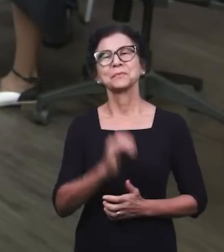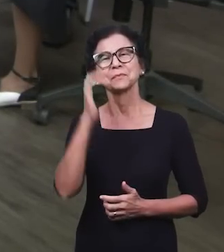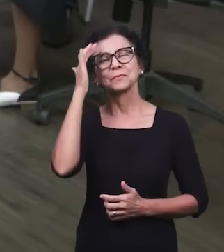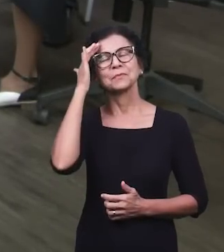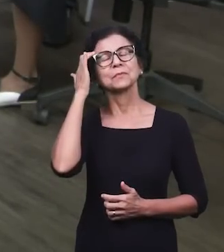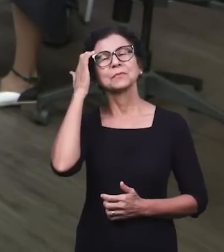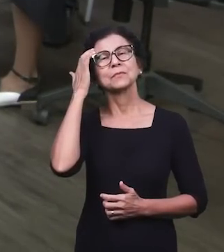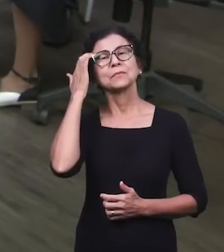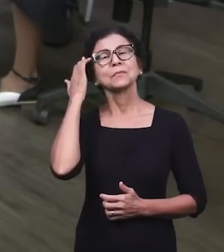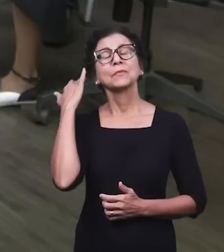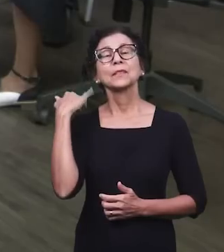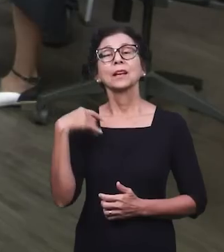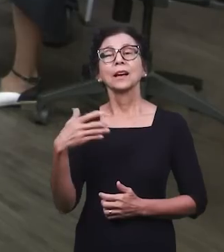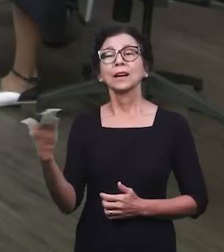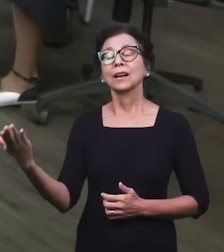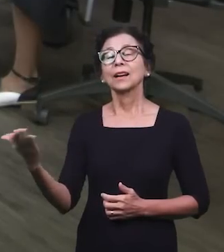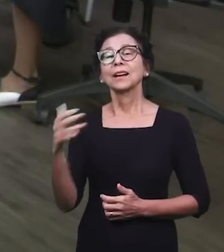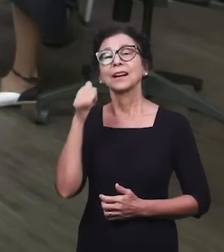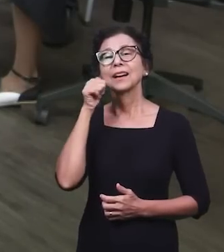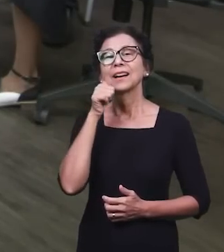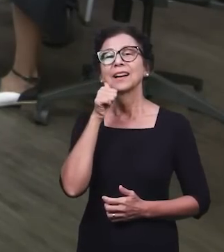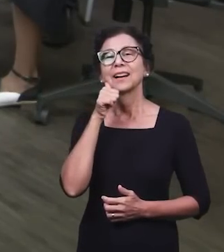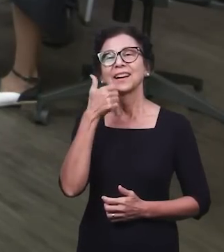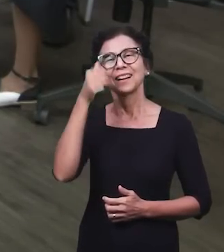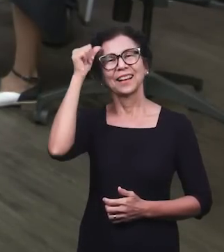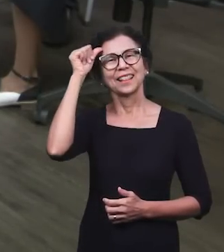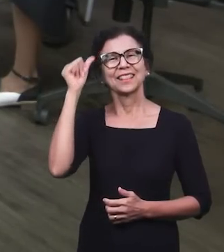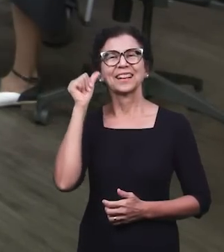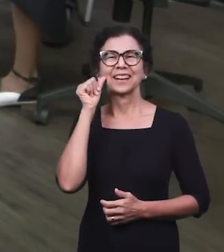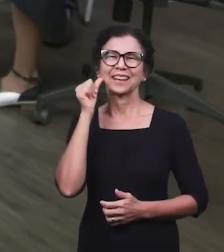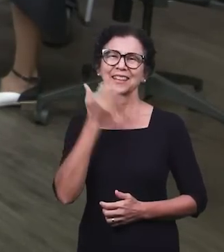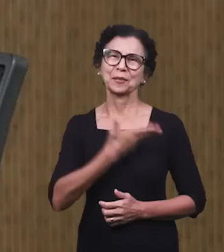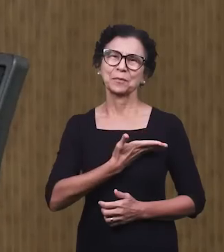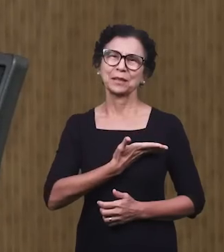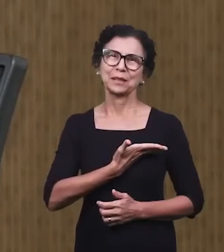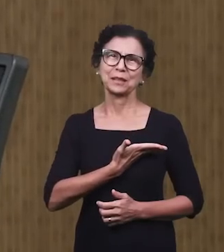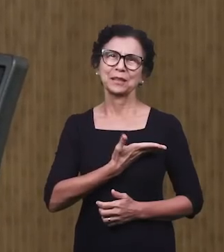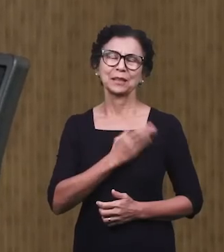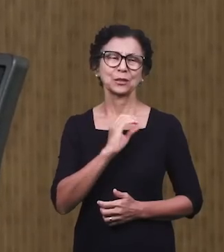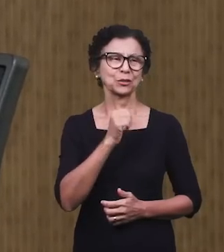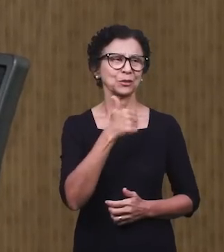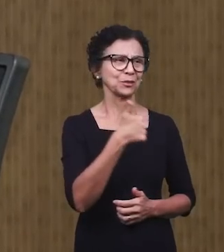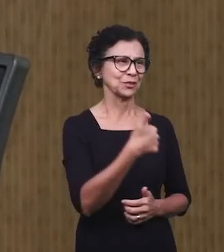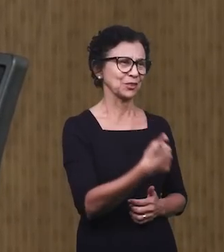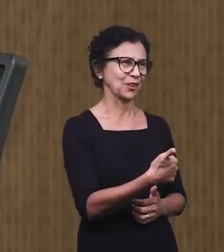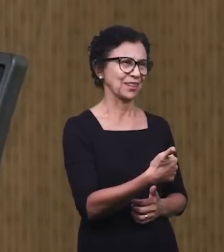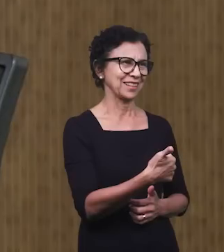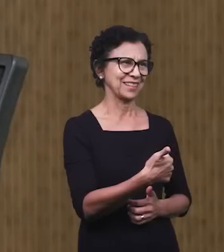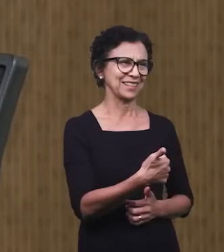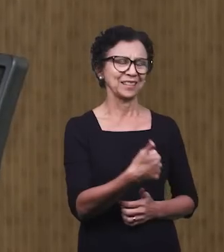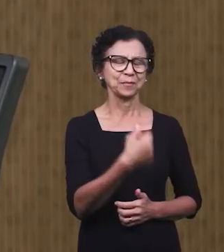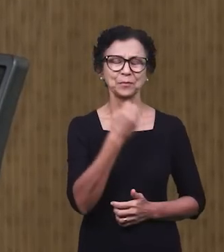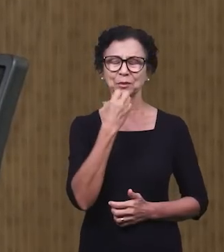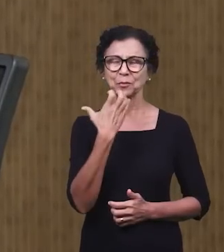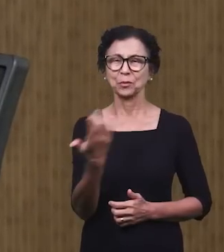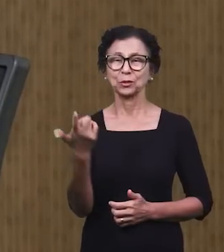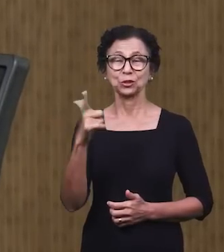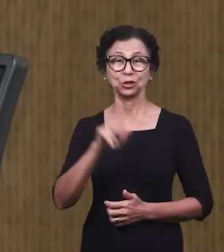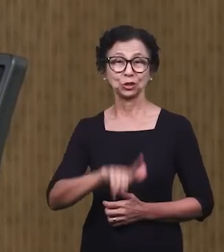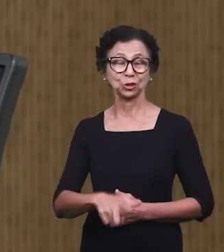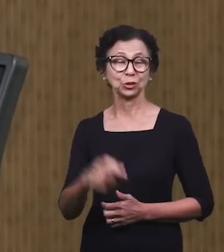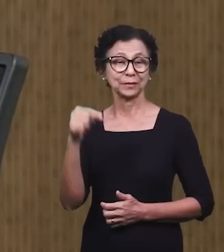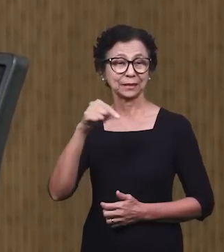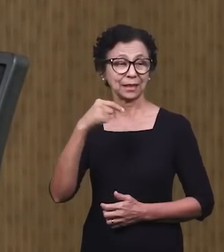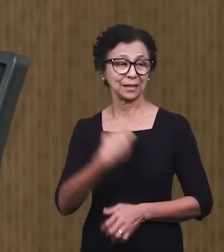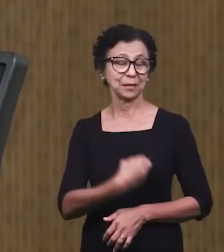Amém. E a minha colega Andréia, a paz do Senhor. Andréia, tudo bem? Tudo jóia, pastor. É uma alegria estar com vocês novamente, com os